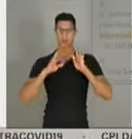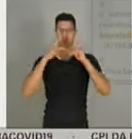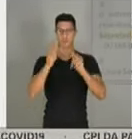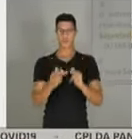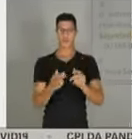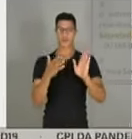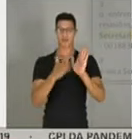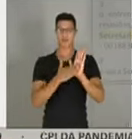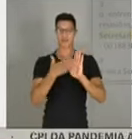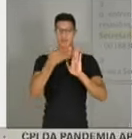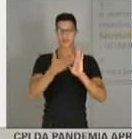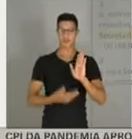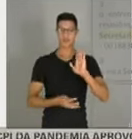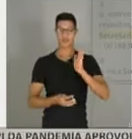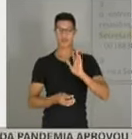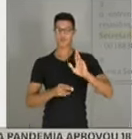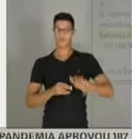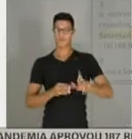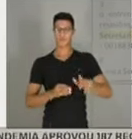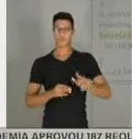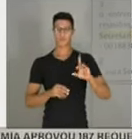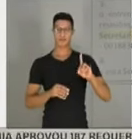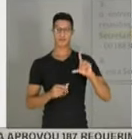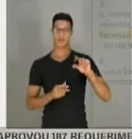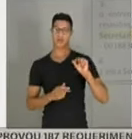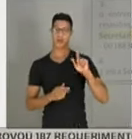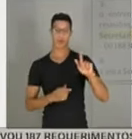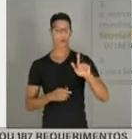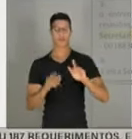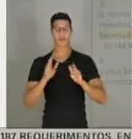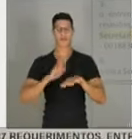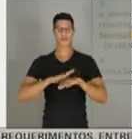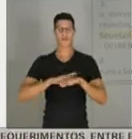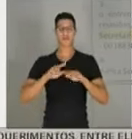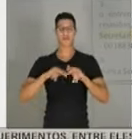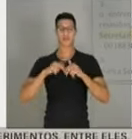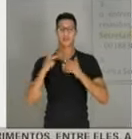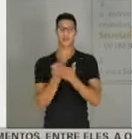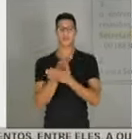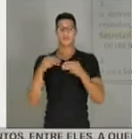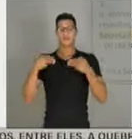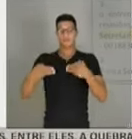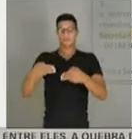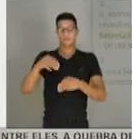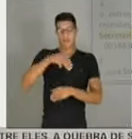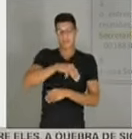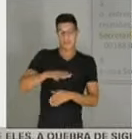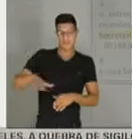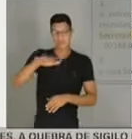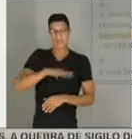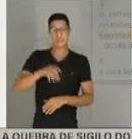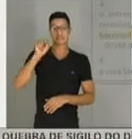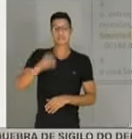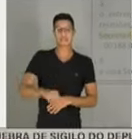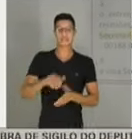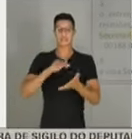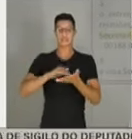essa tratativa não foi feita pela DELOG, não foram realizadas no âmbito desse departamento, e sim